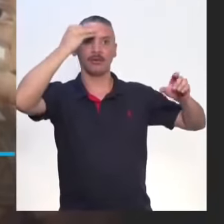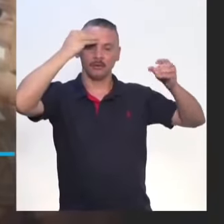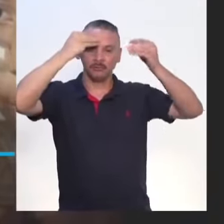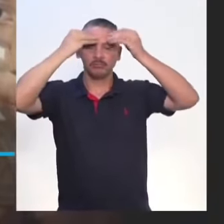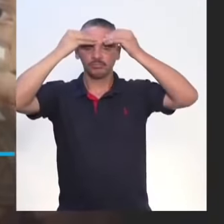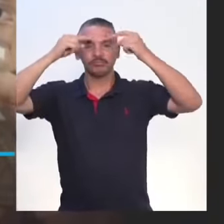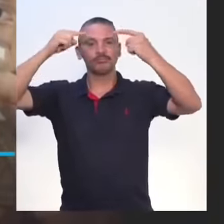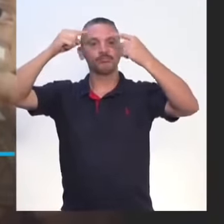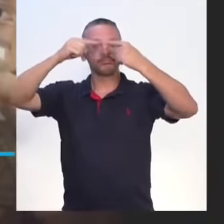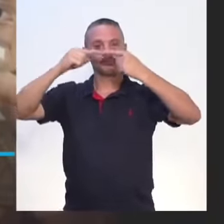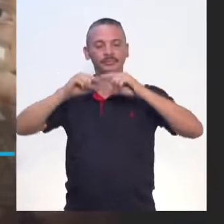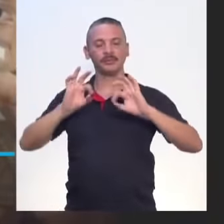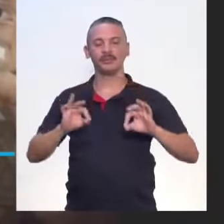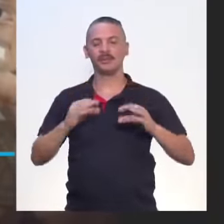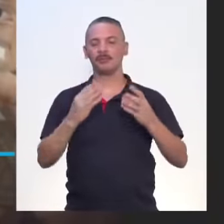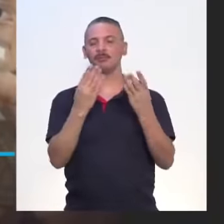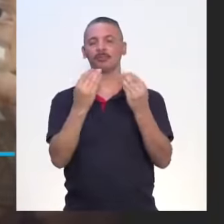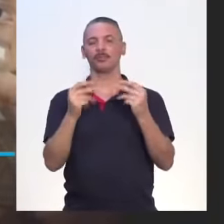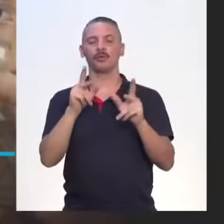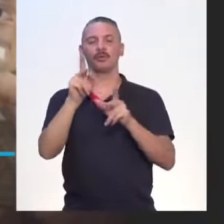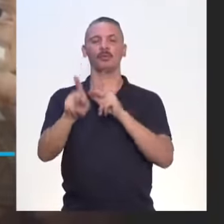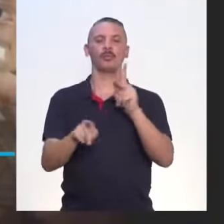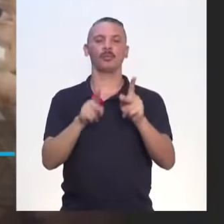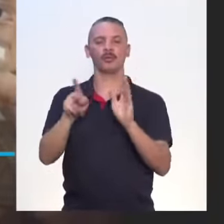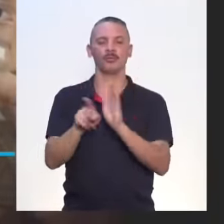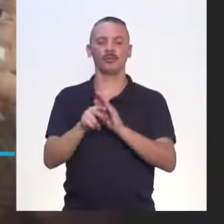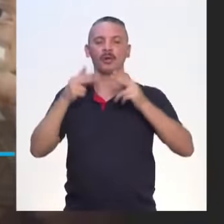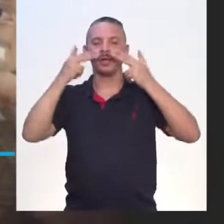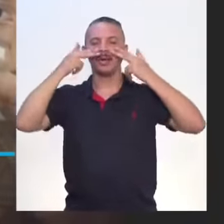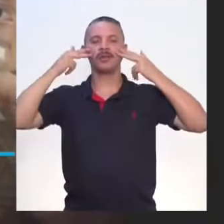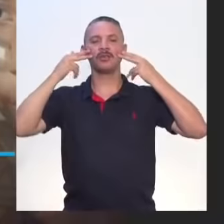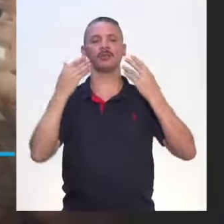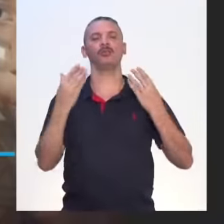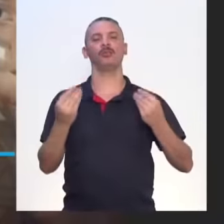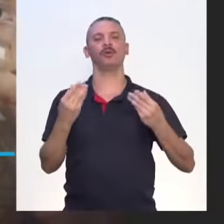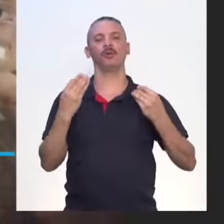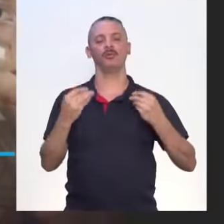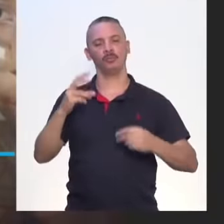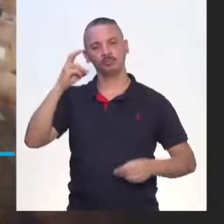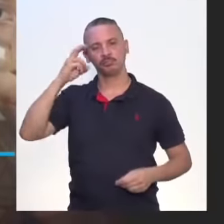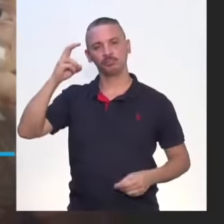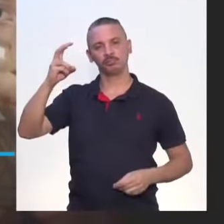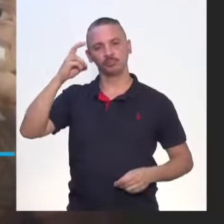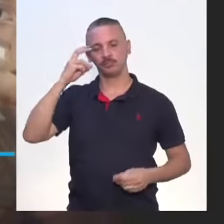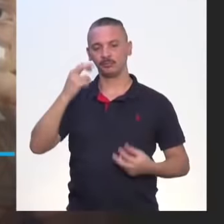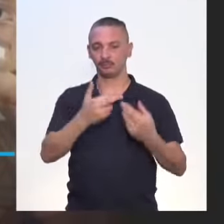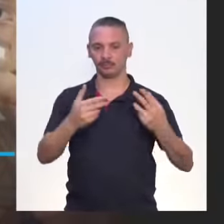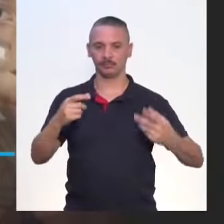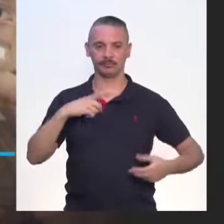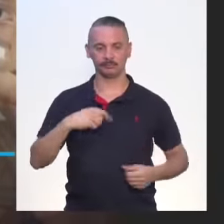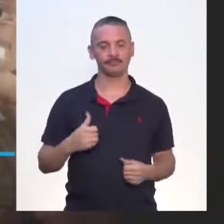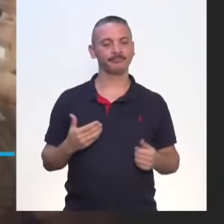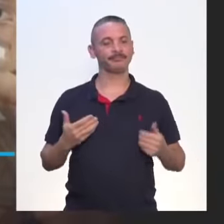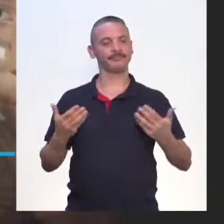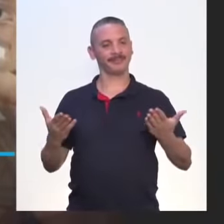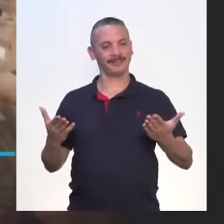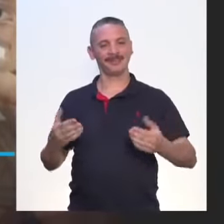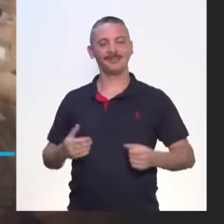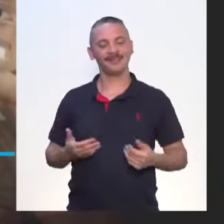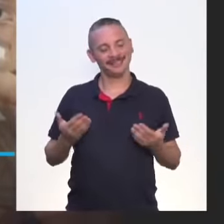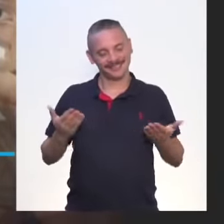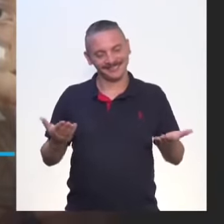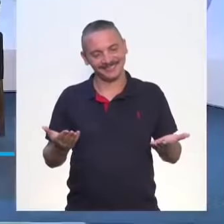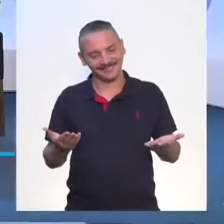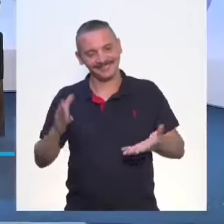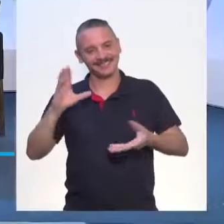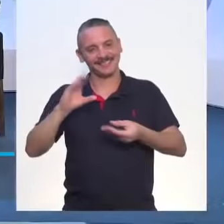Existem muitos, muitos povos indígenas com diversidade cultural e linguística dentro do Brasil. Tá bom? É isso